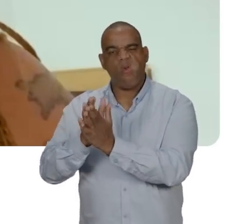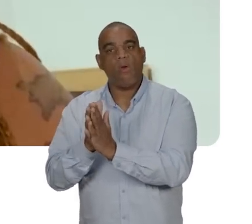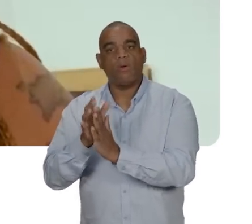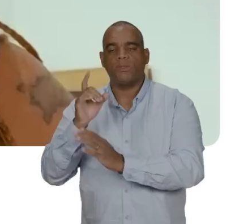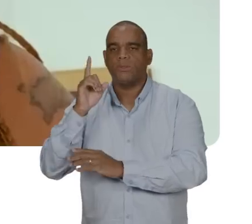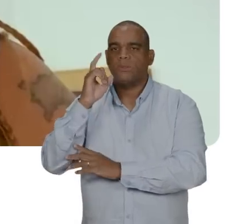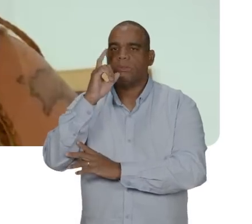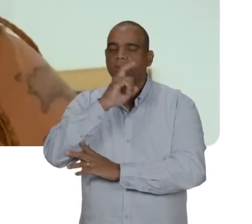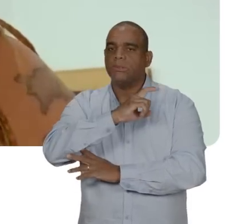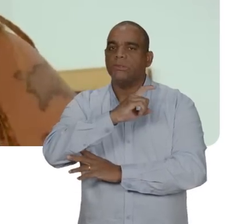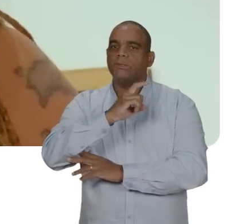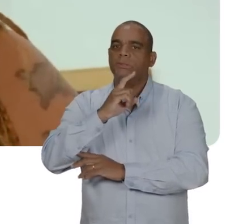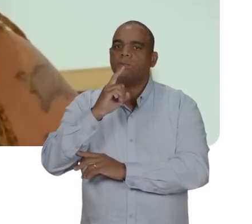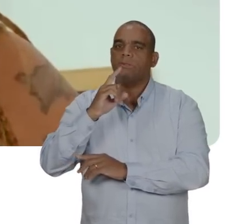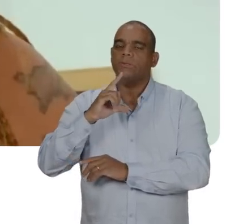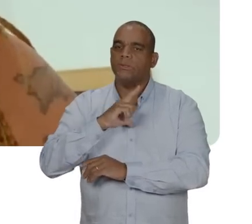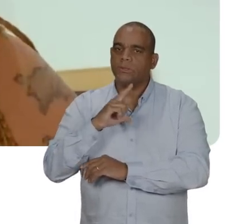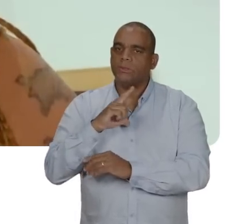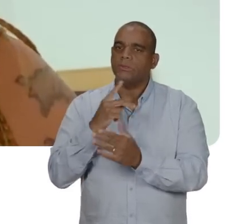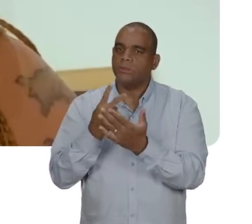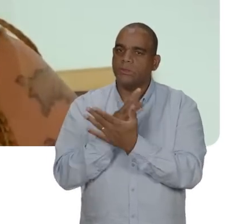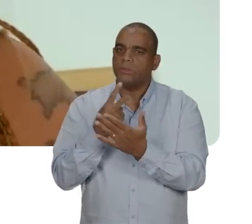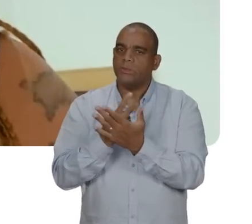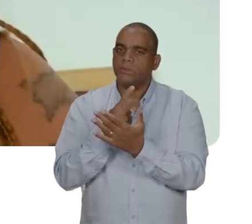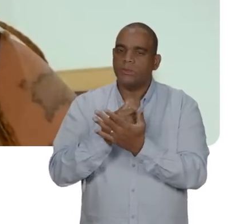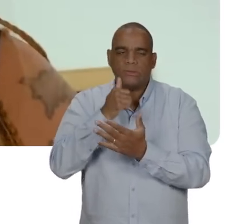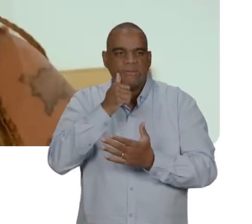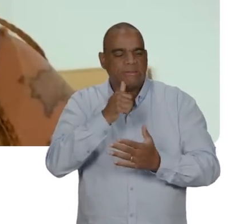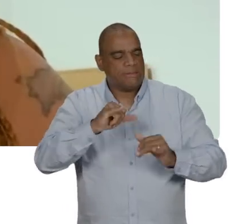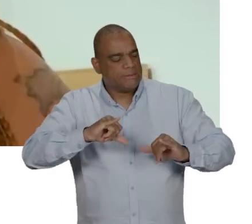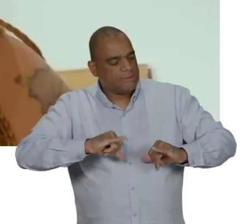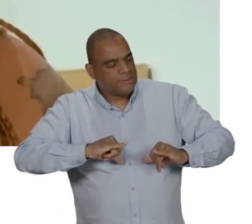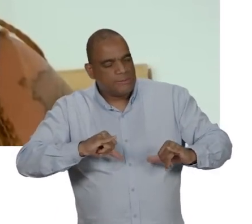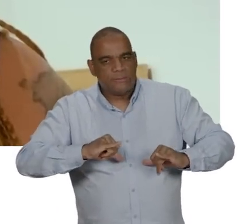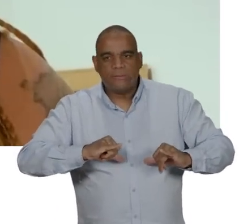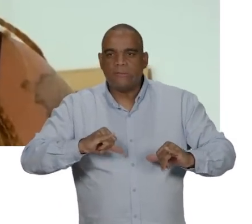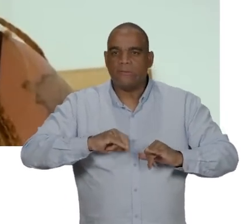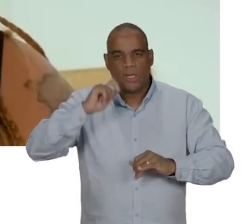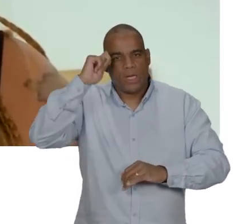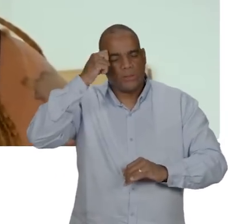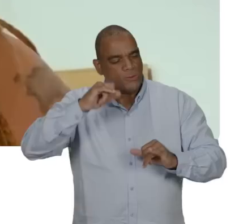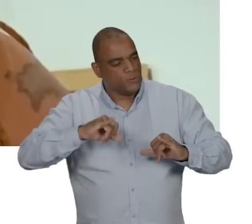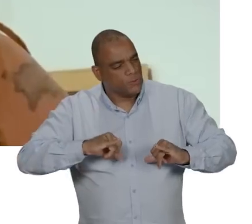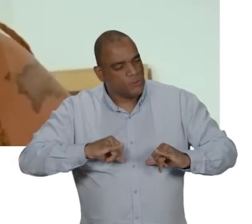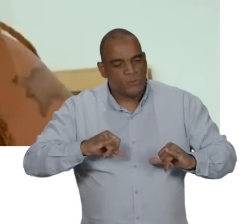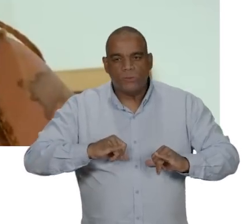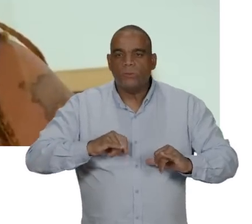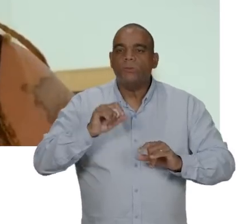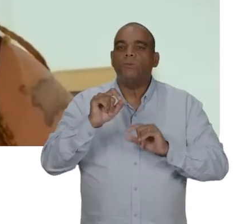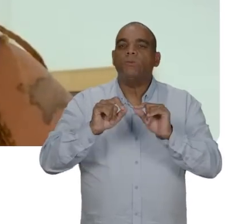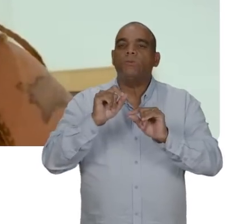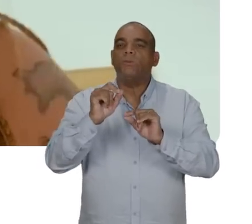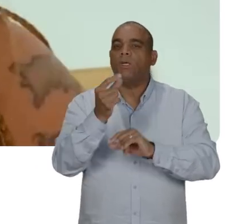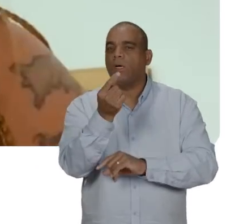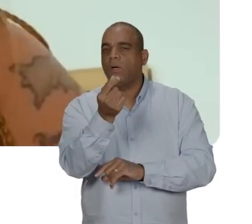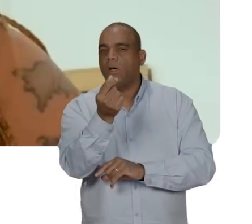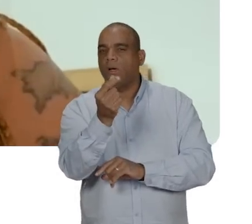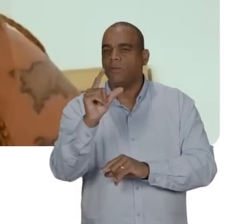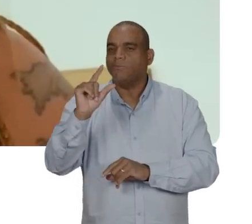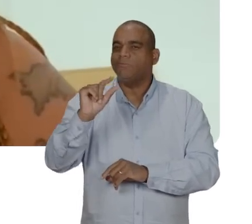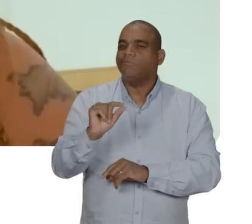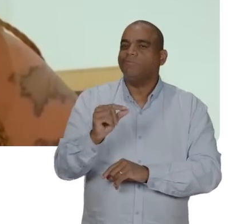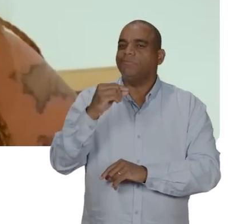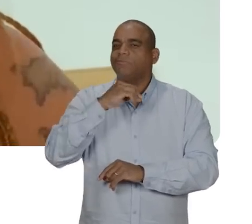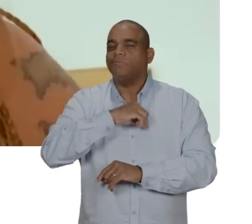machista, que é muito violento e que é base, inclusive, né, assim como a injusta distribuição de renda no Brasil, são as